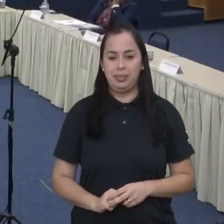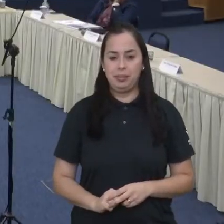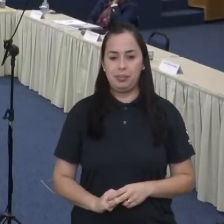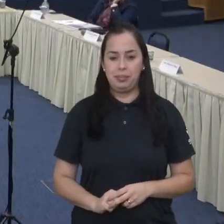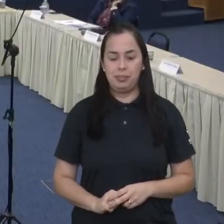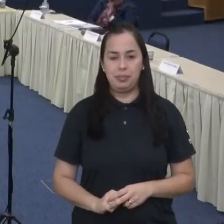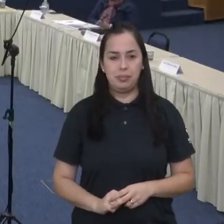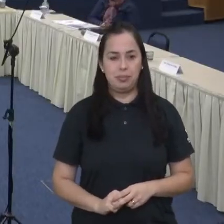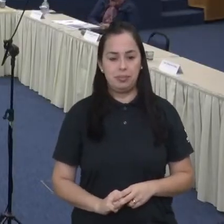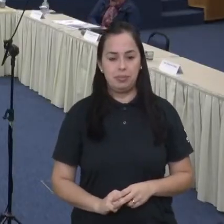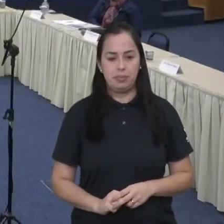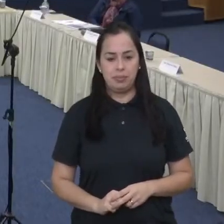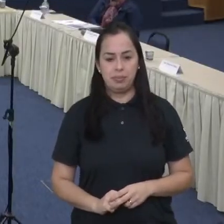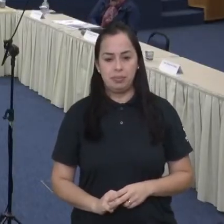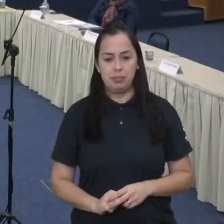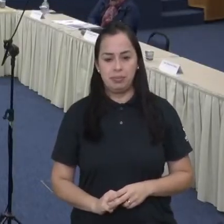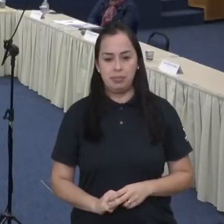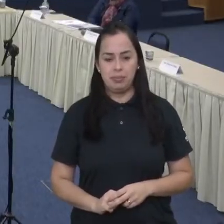Bom,